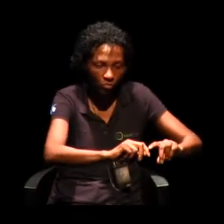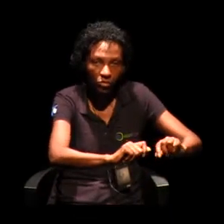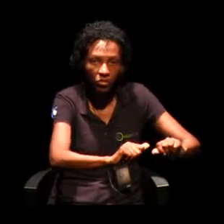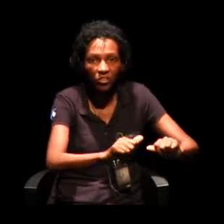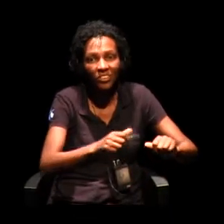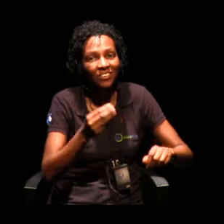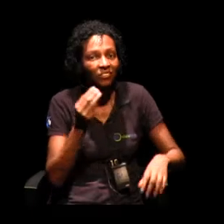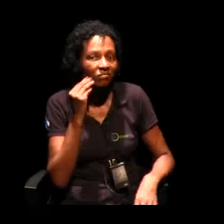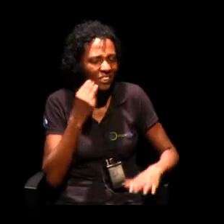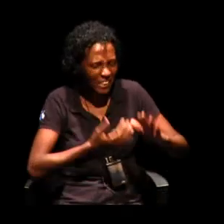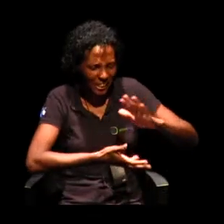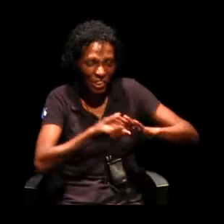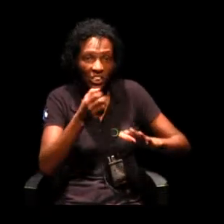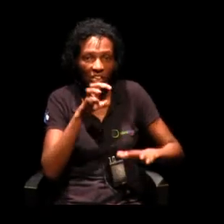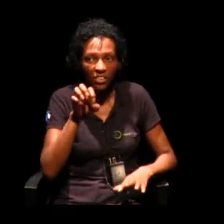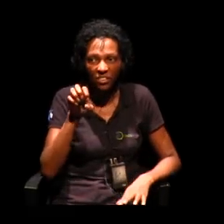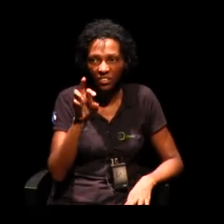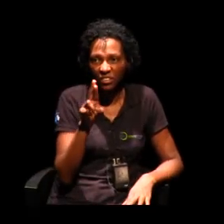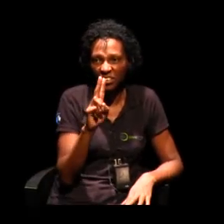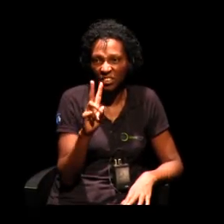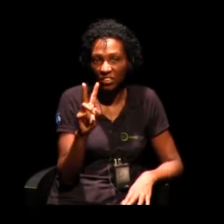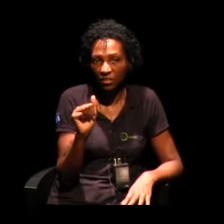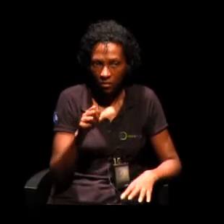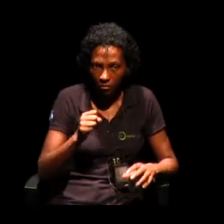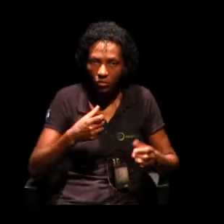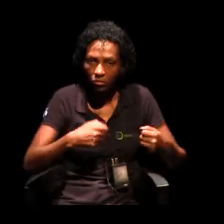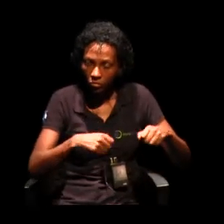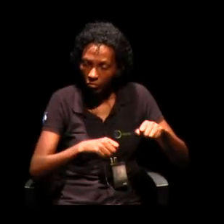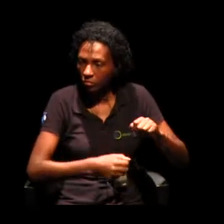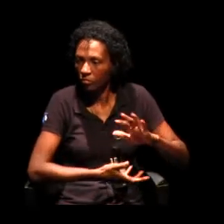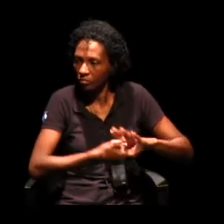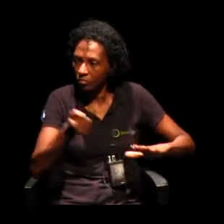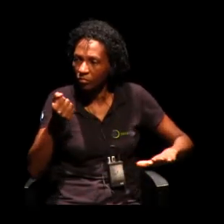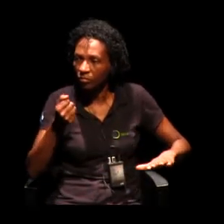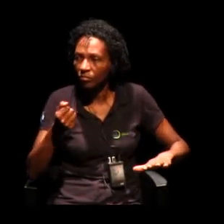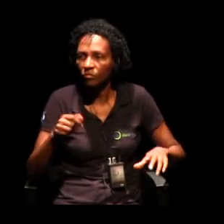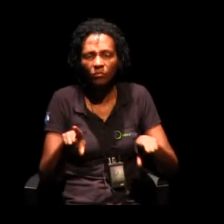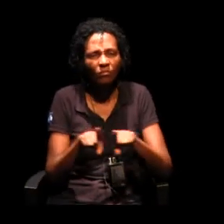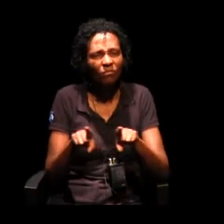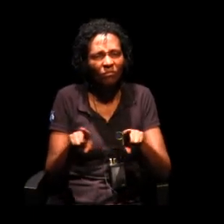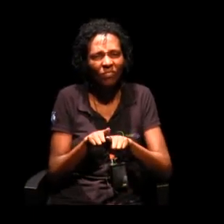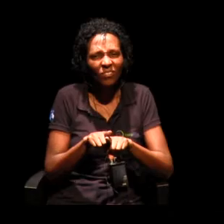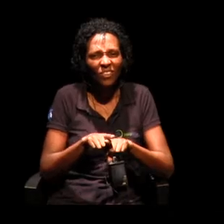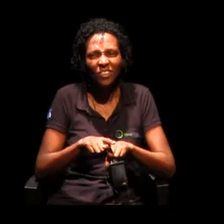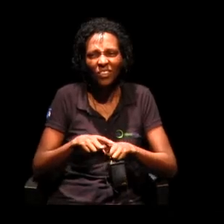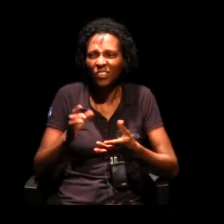cobertura boa para o solo. Então vamos tentar retirar um pouco disso, e também as